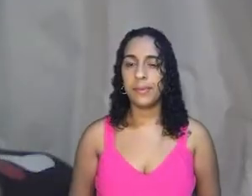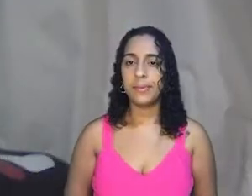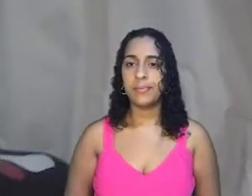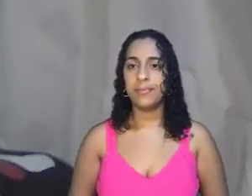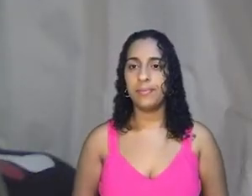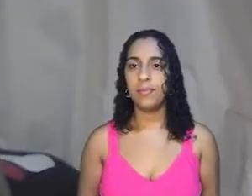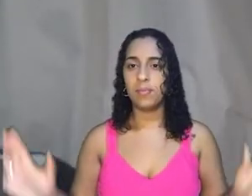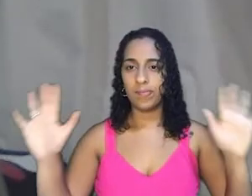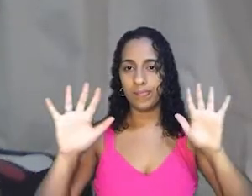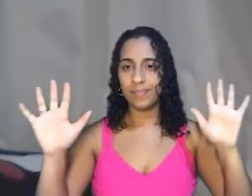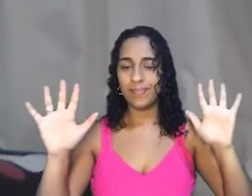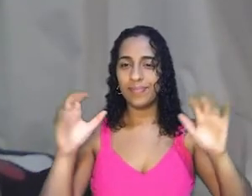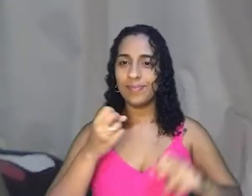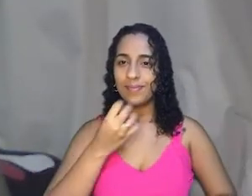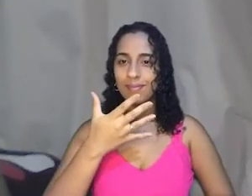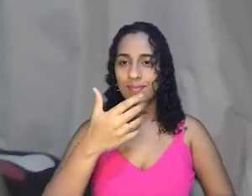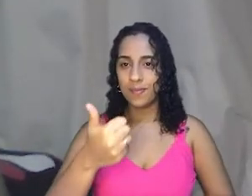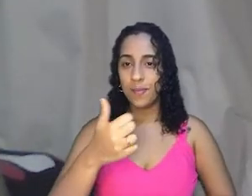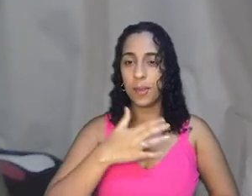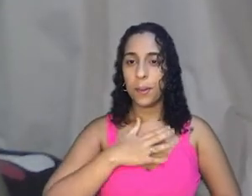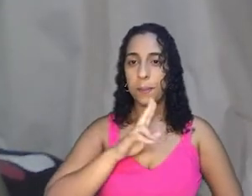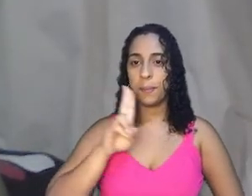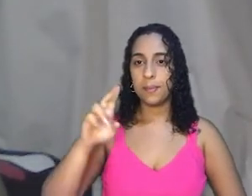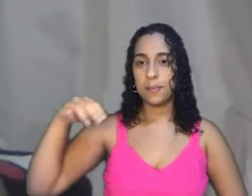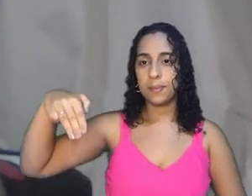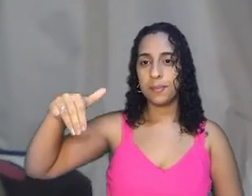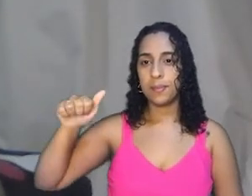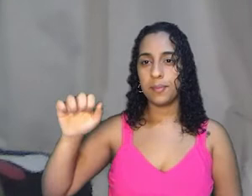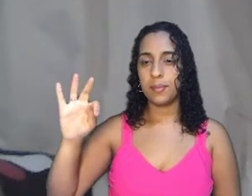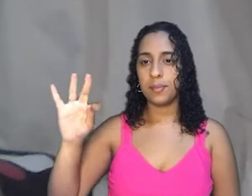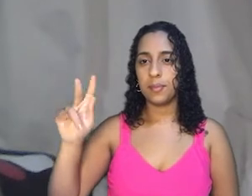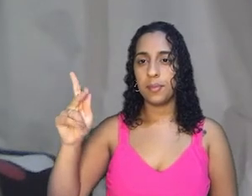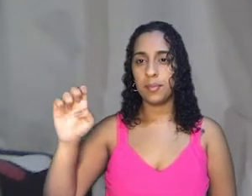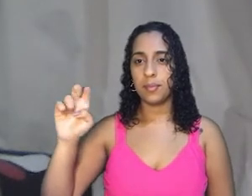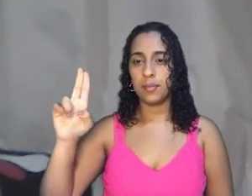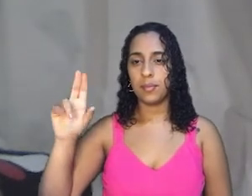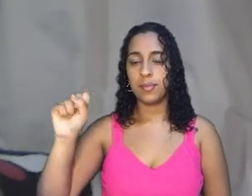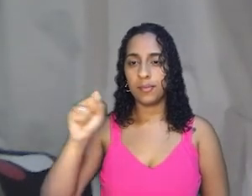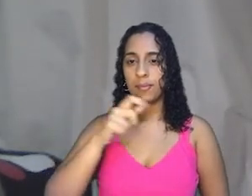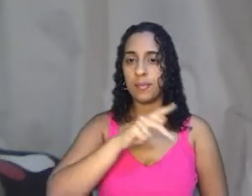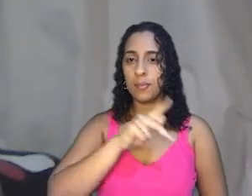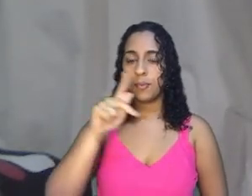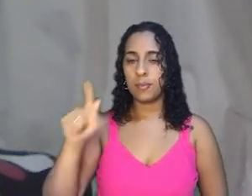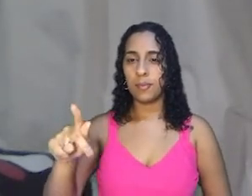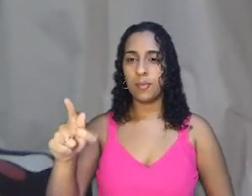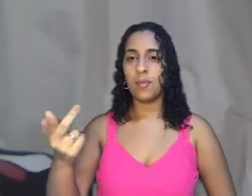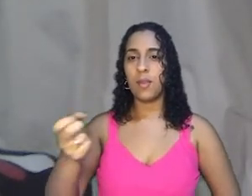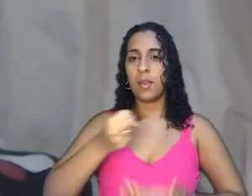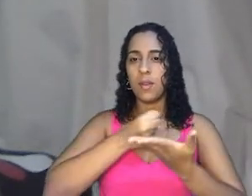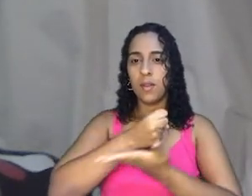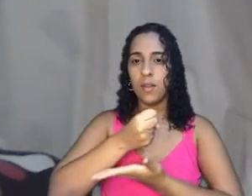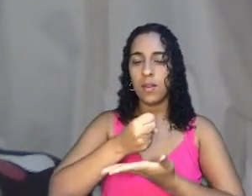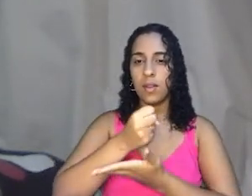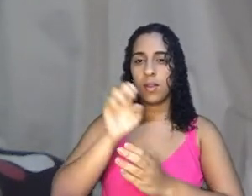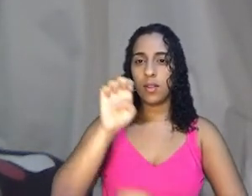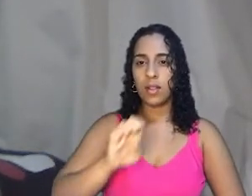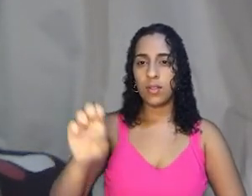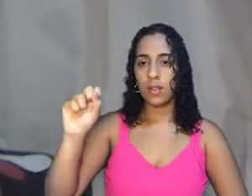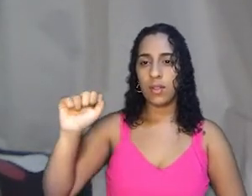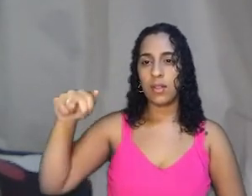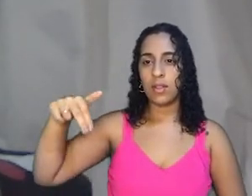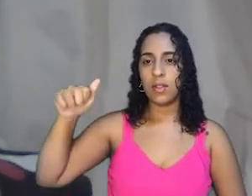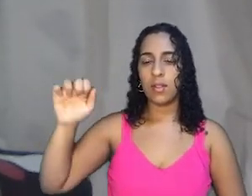o Olá tudo bem Meu nome é Matheus Cruz Eu sou professor da rede básica do Estado de Santa